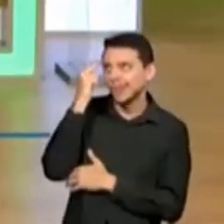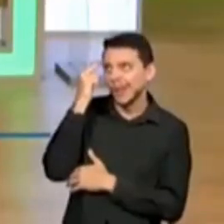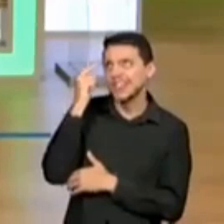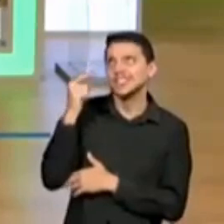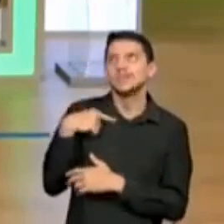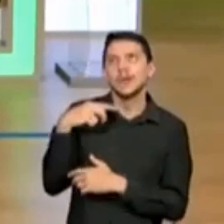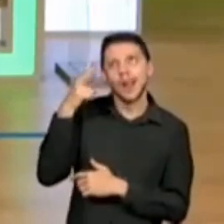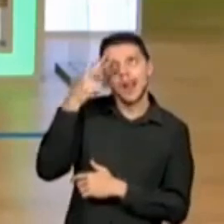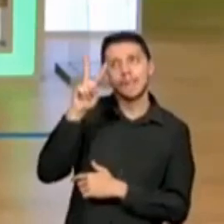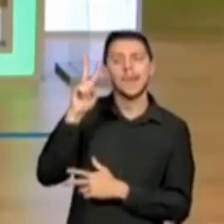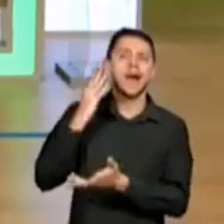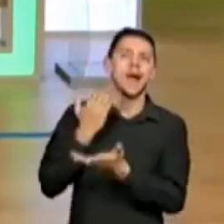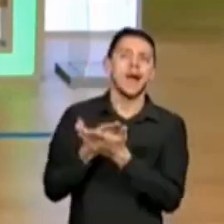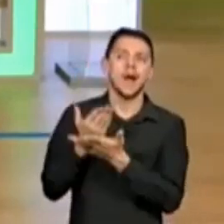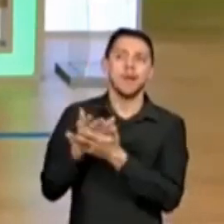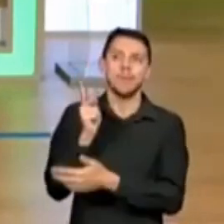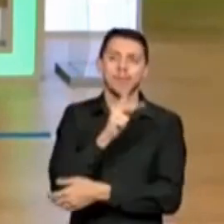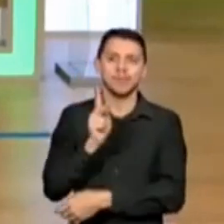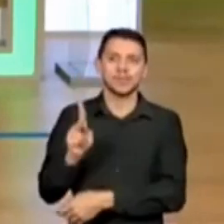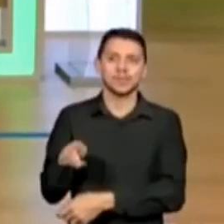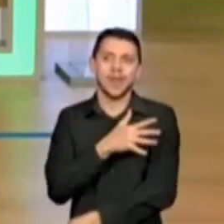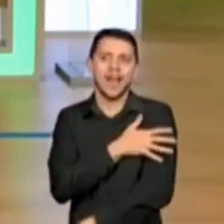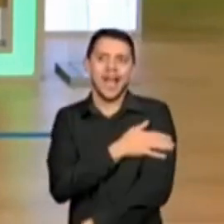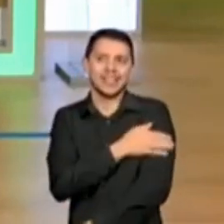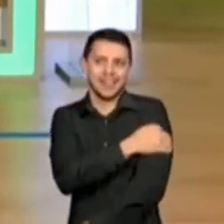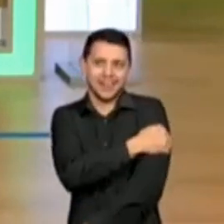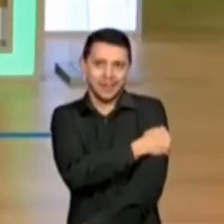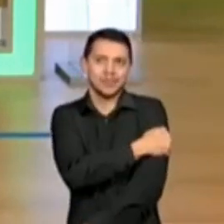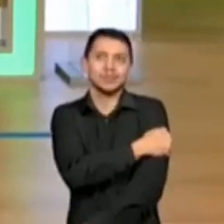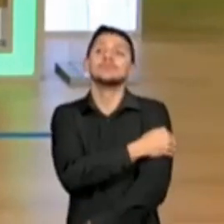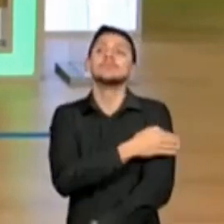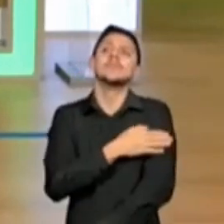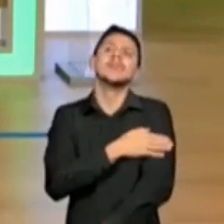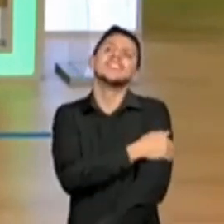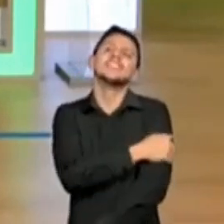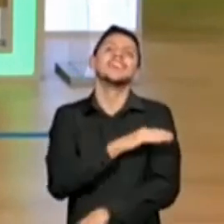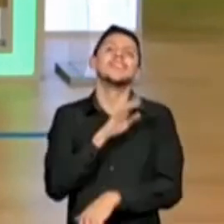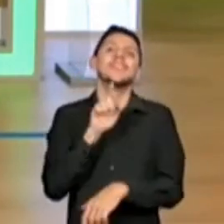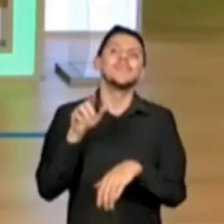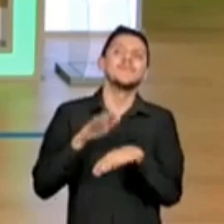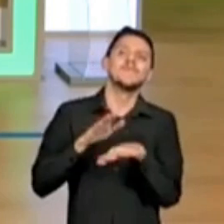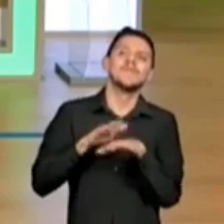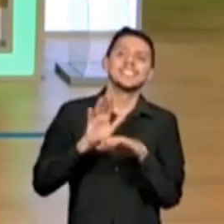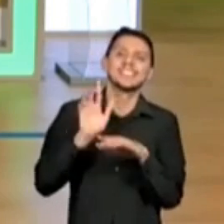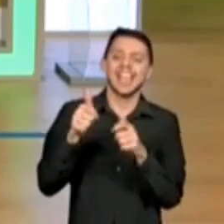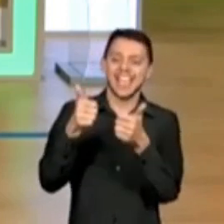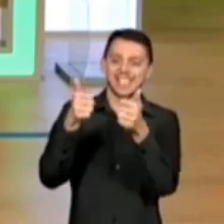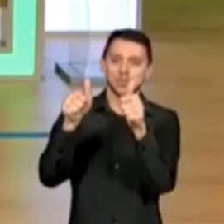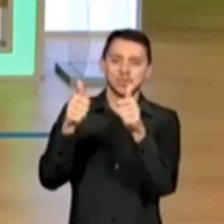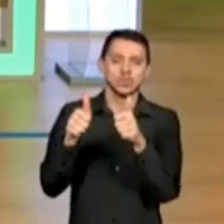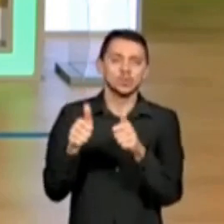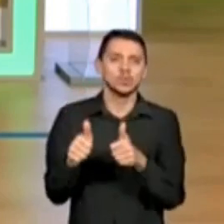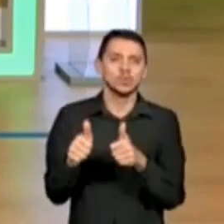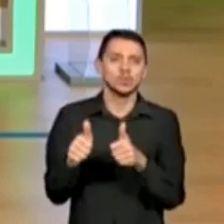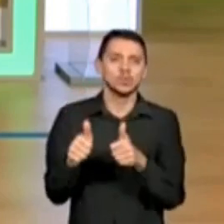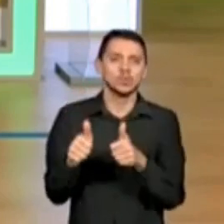Adriano. Tá Acho bom. que vai ser, por exemplo, uma escultura. Tipo uma escultura? É. Tá. Será que ele pode usar uma